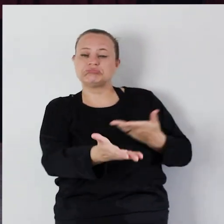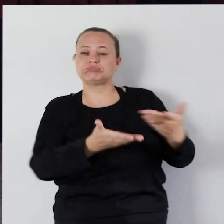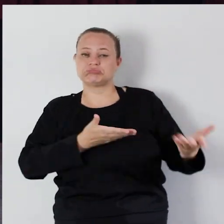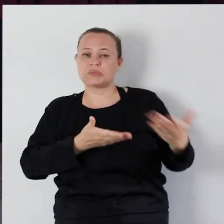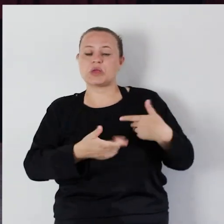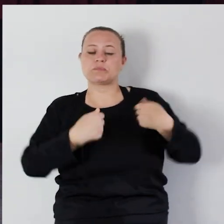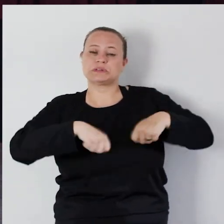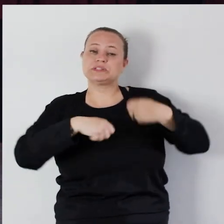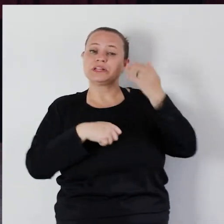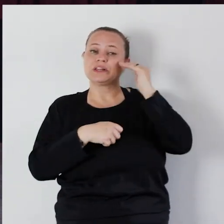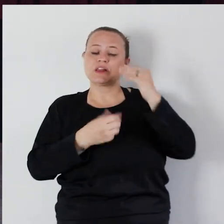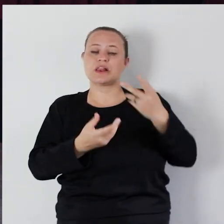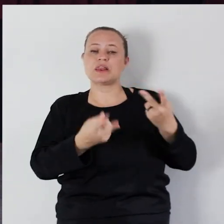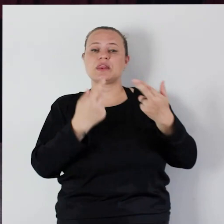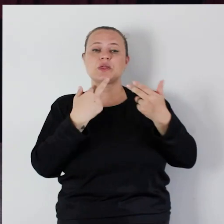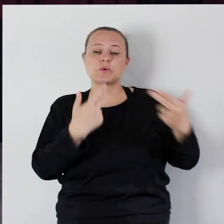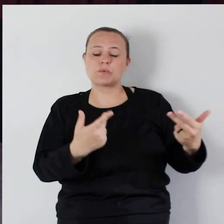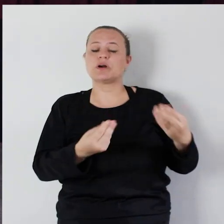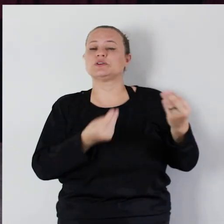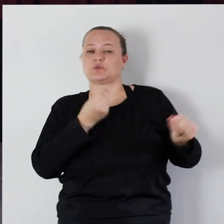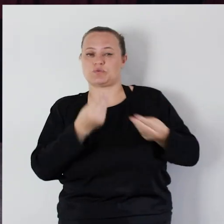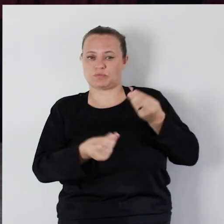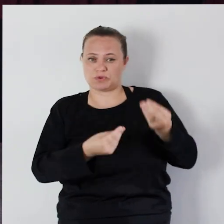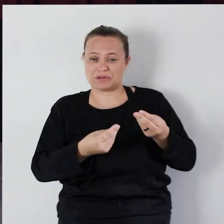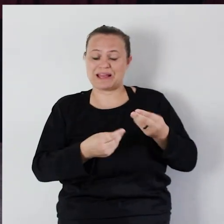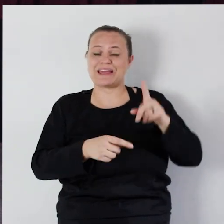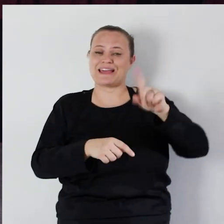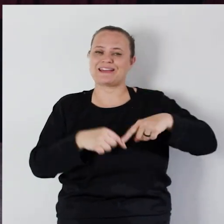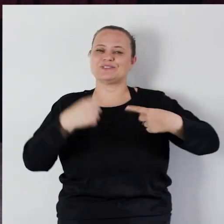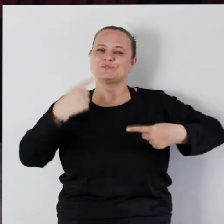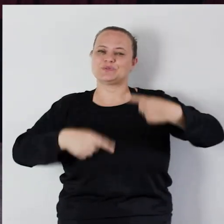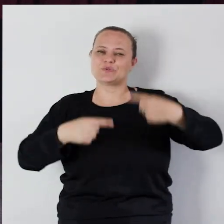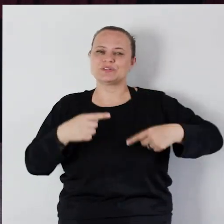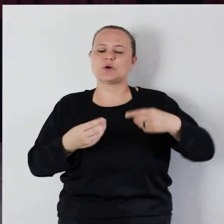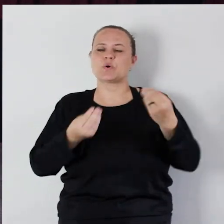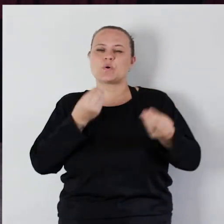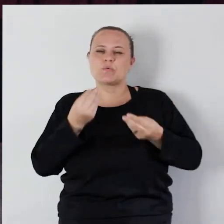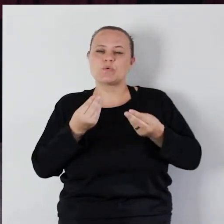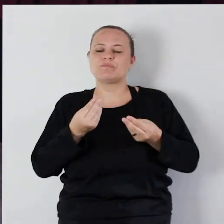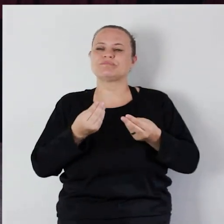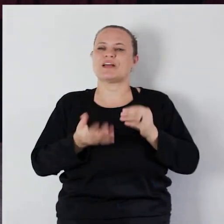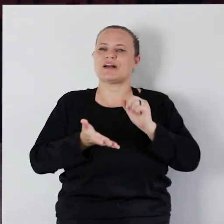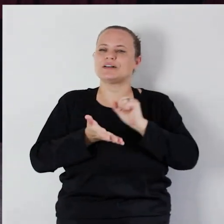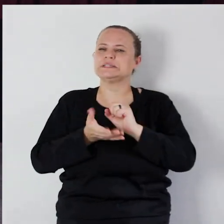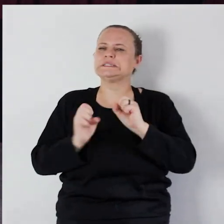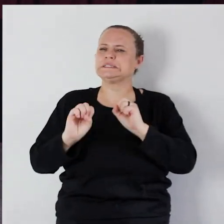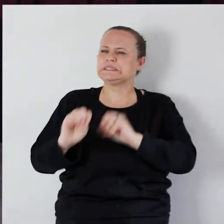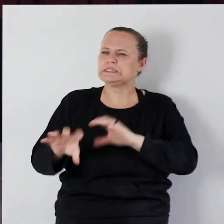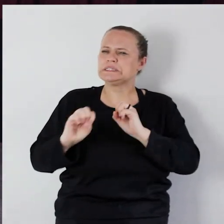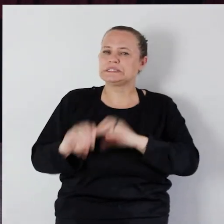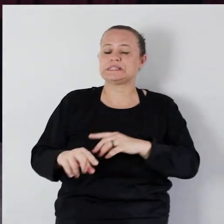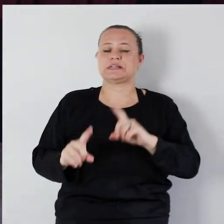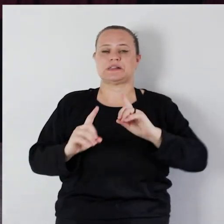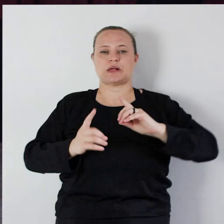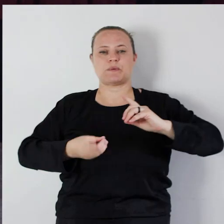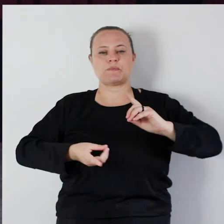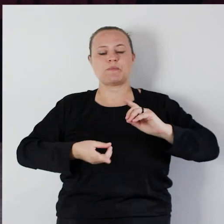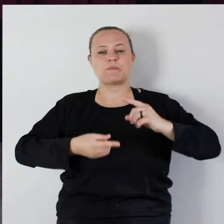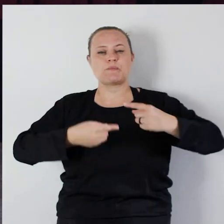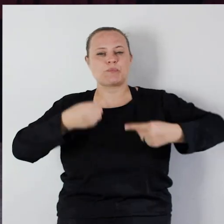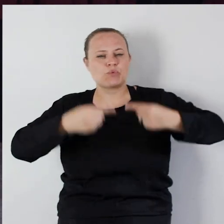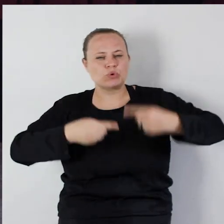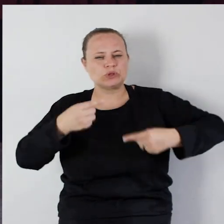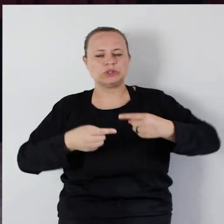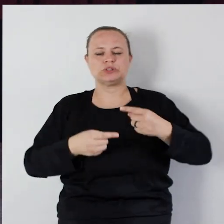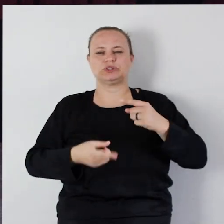uma conversa, né? Na medida que eu estou buscando recursos e vou receber, eu tenho que saber da outra parte, a linguagem. E que isso